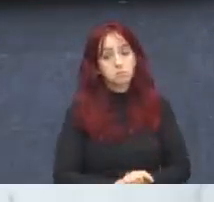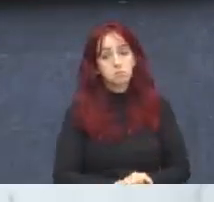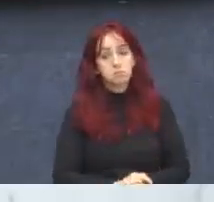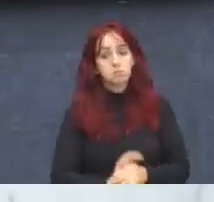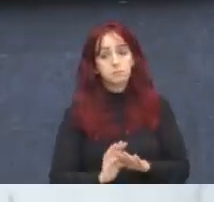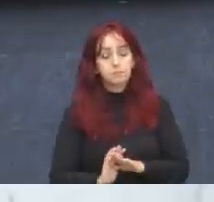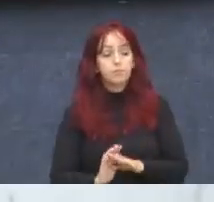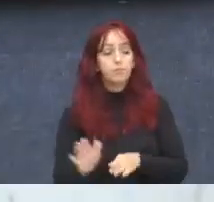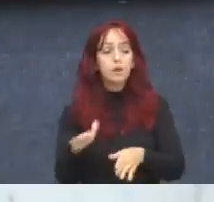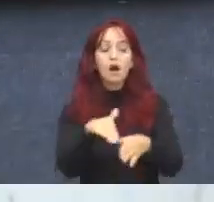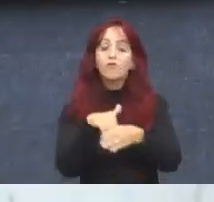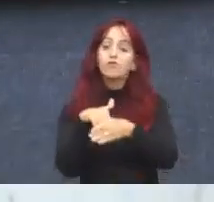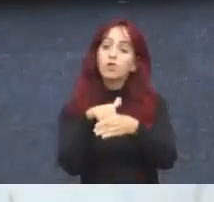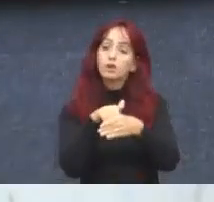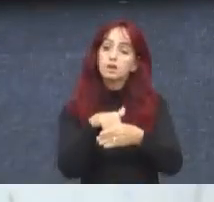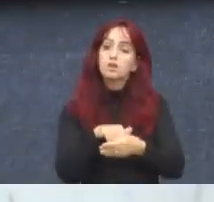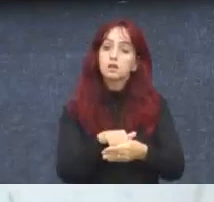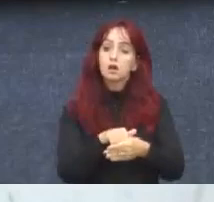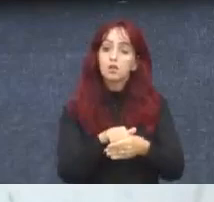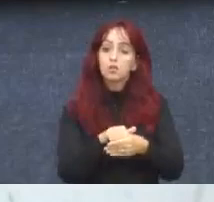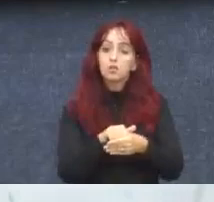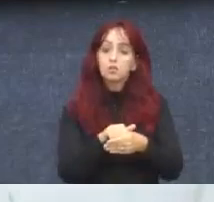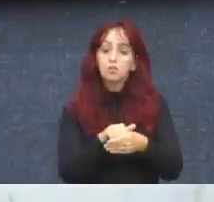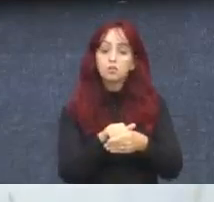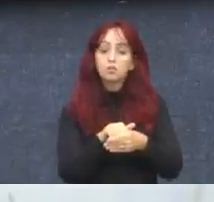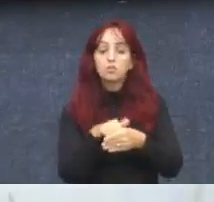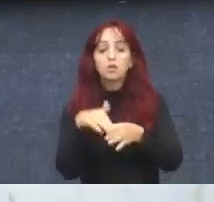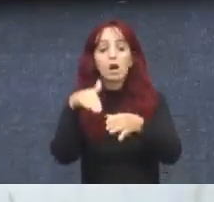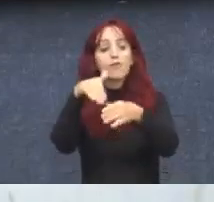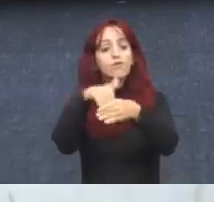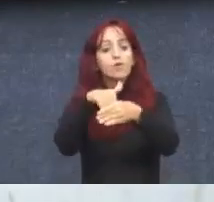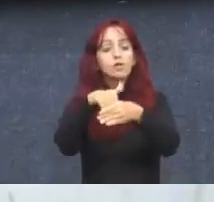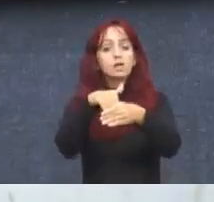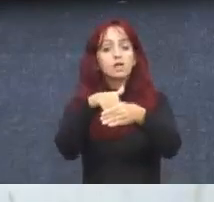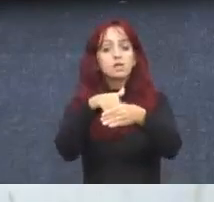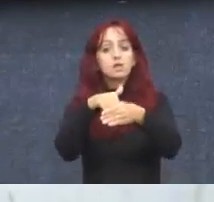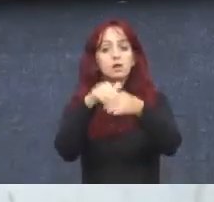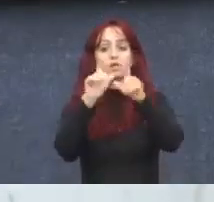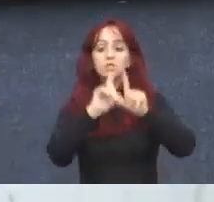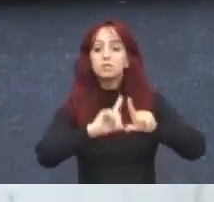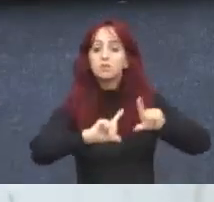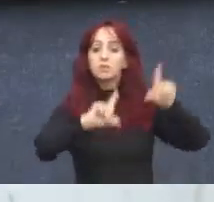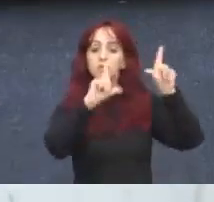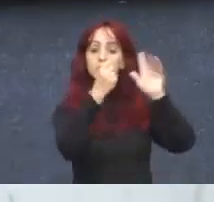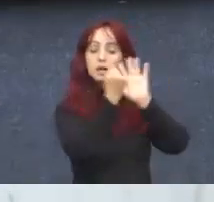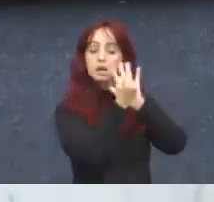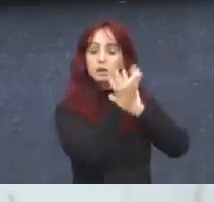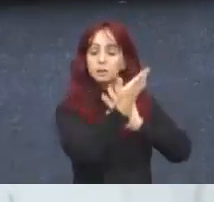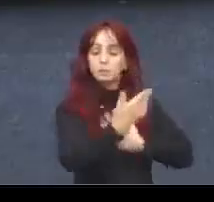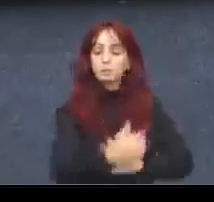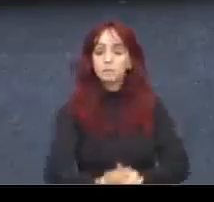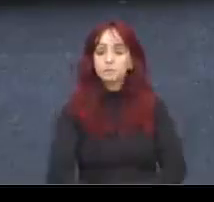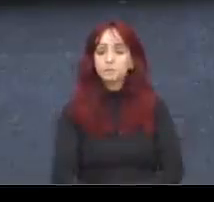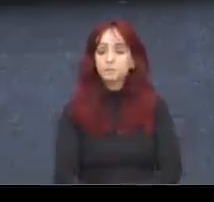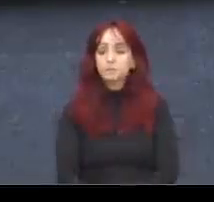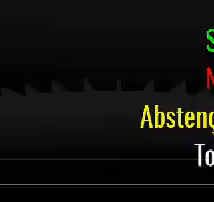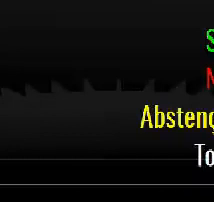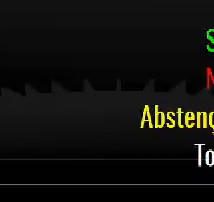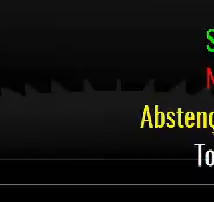Em votação, senhores vereadores, senhoras vereadoras, queiram marcar o voto, por gentileza.